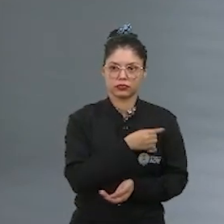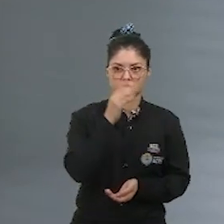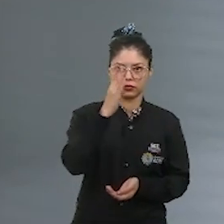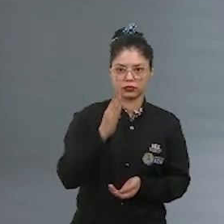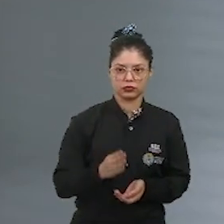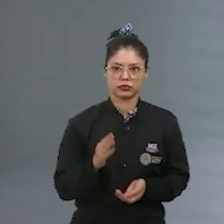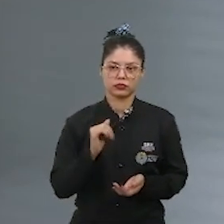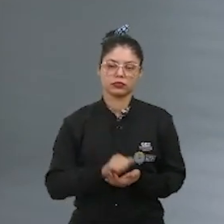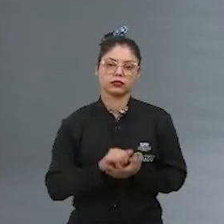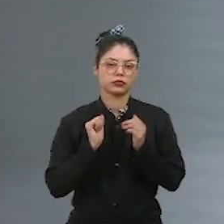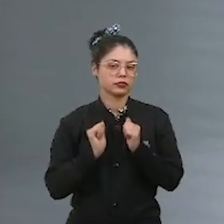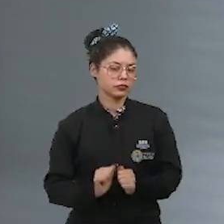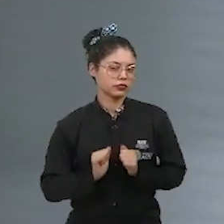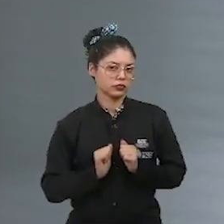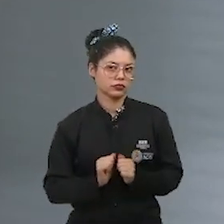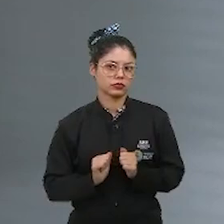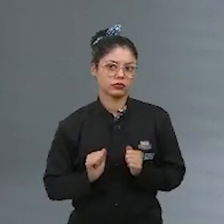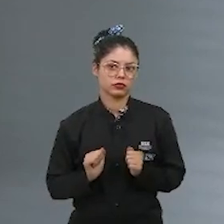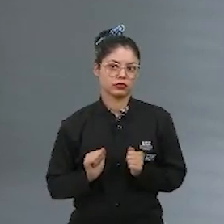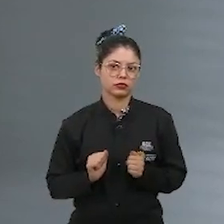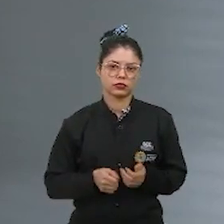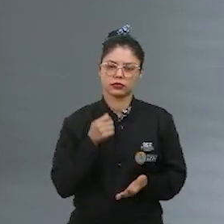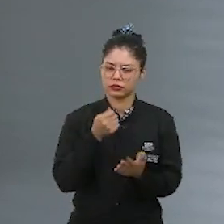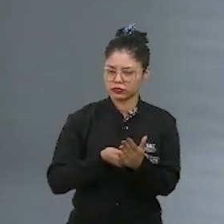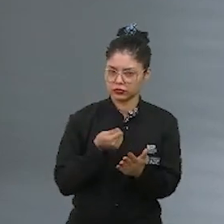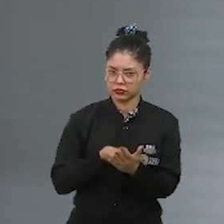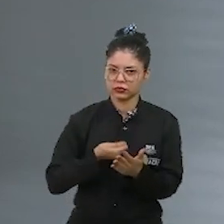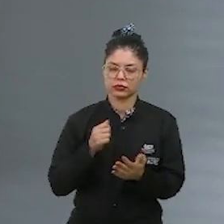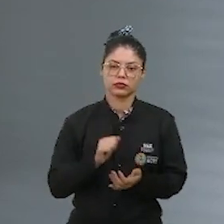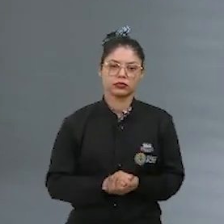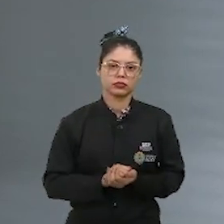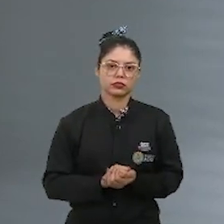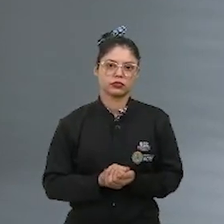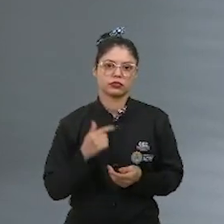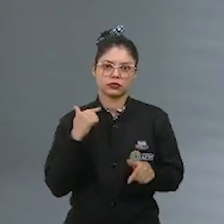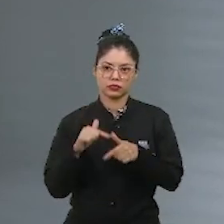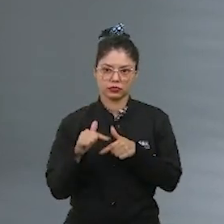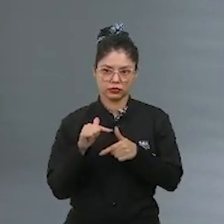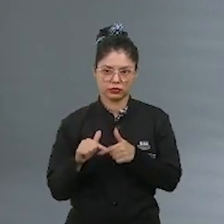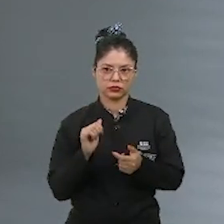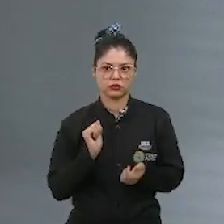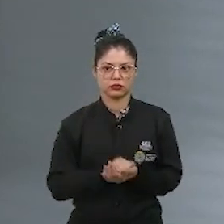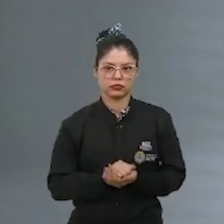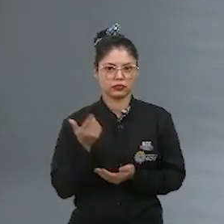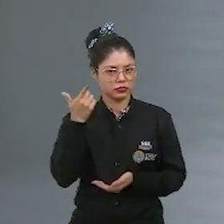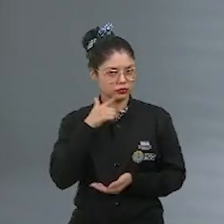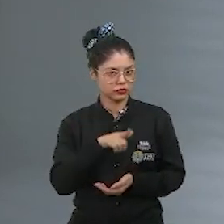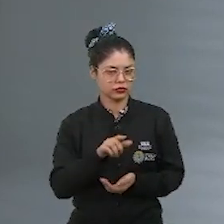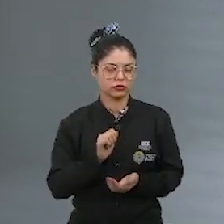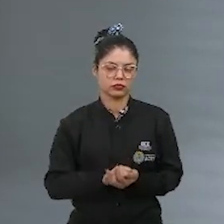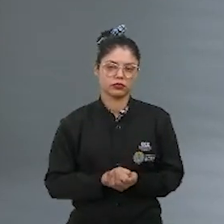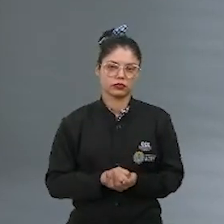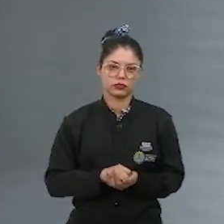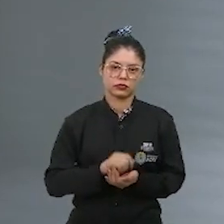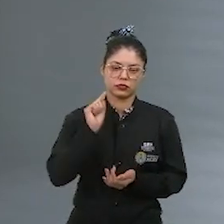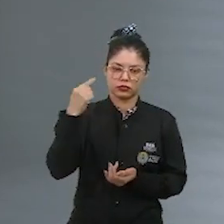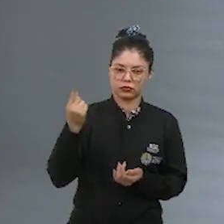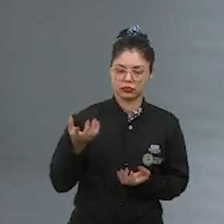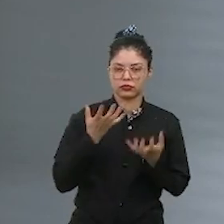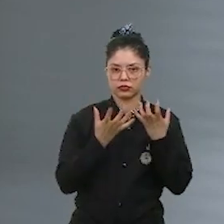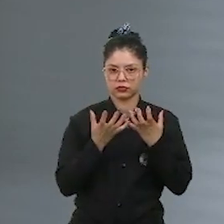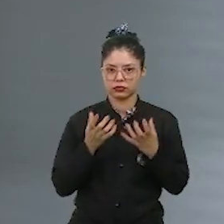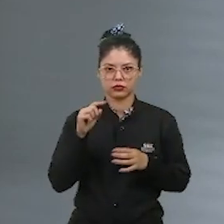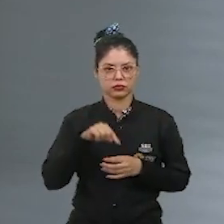Brasil você pode, com muito esforço, né, com trabalho, conseguir, né, como a gente diz, aquilo que você